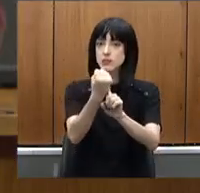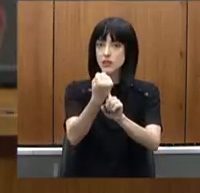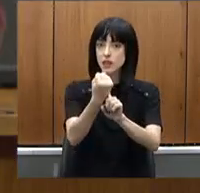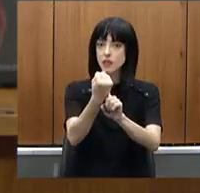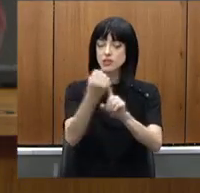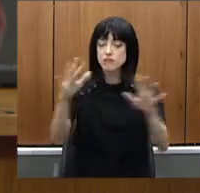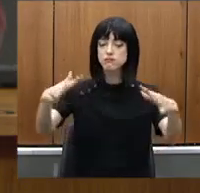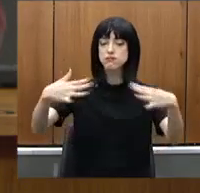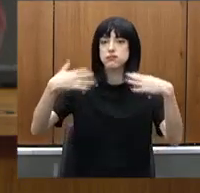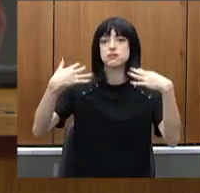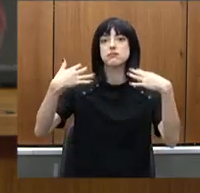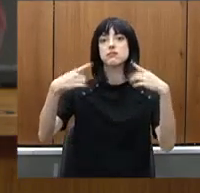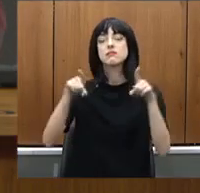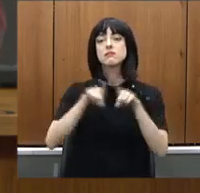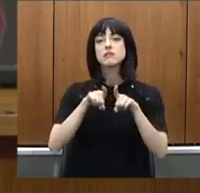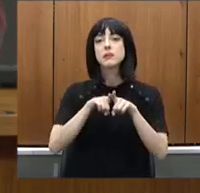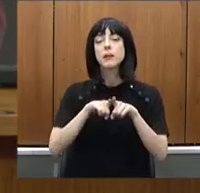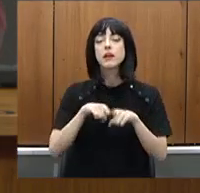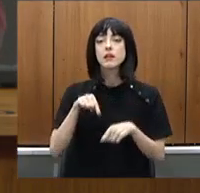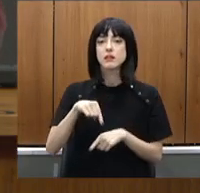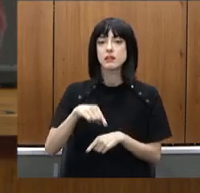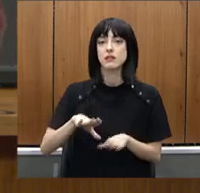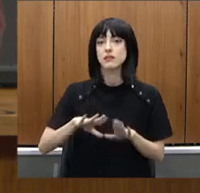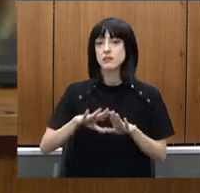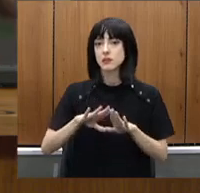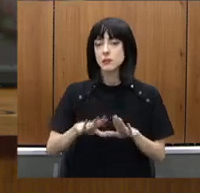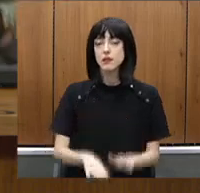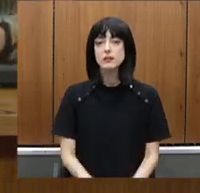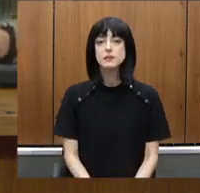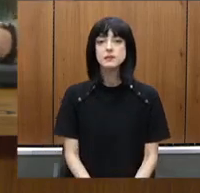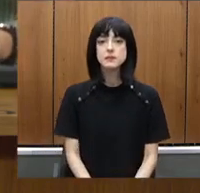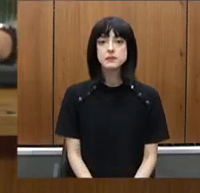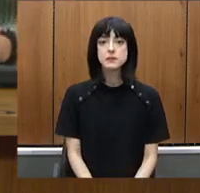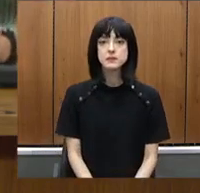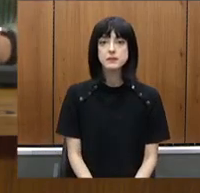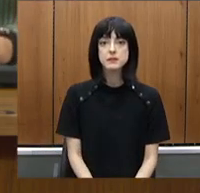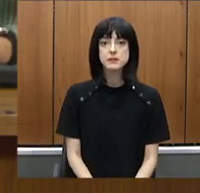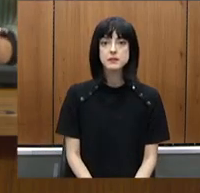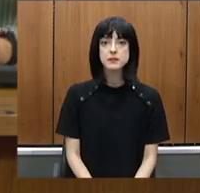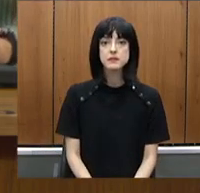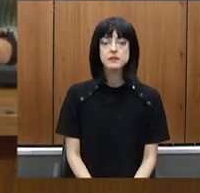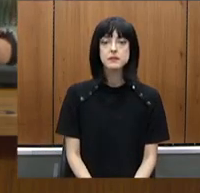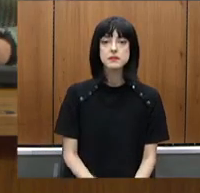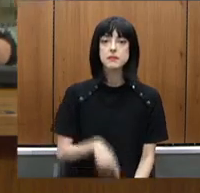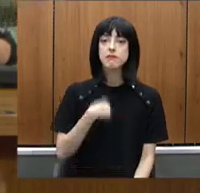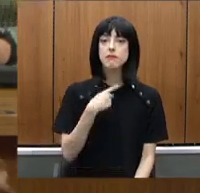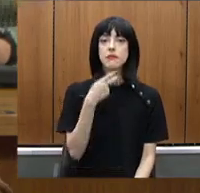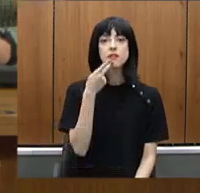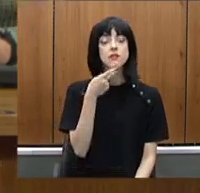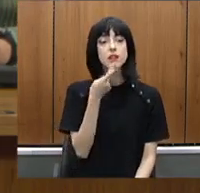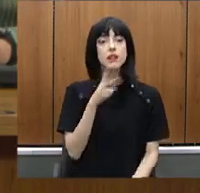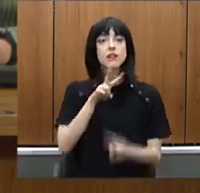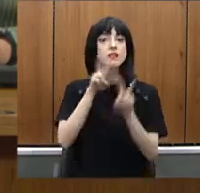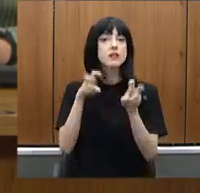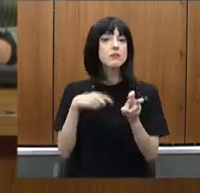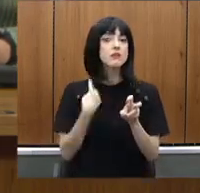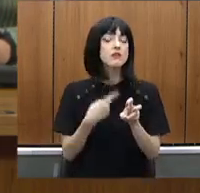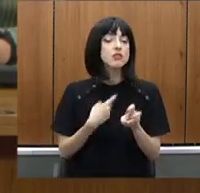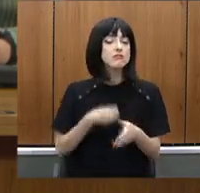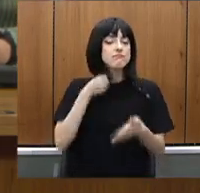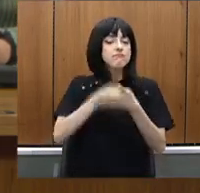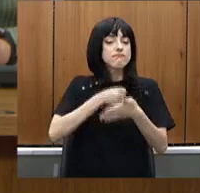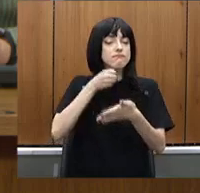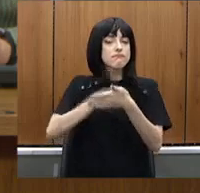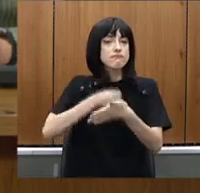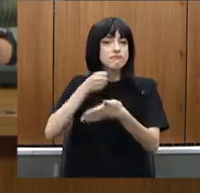Assembleia para prestar contas né para falar das nossas estratégias dos nossos esforços das nossas lutas aí